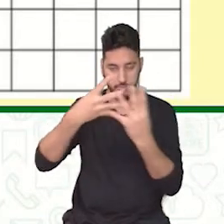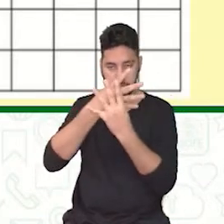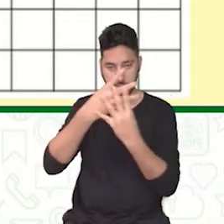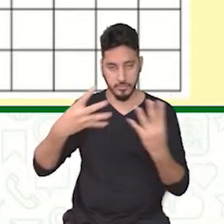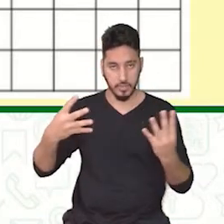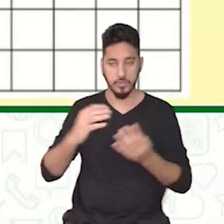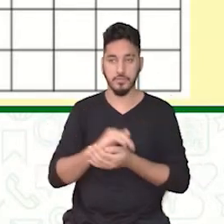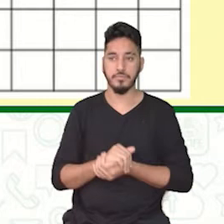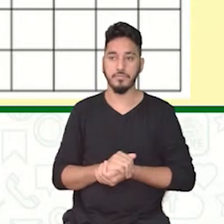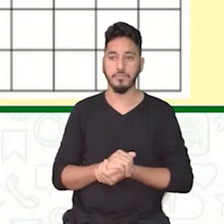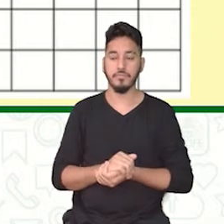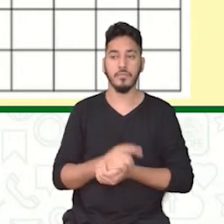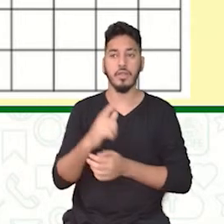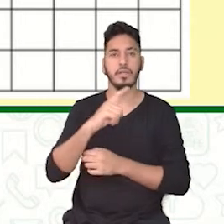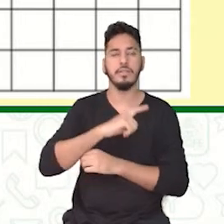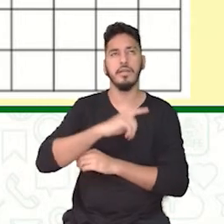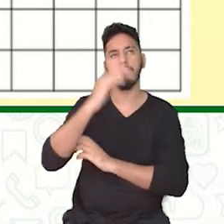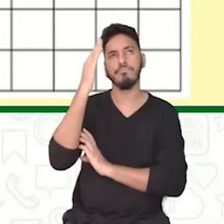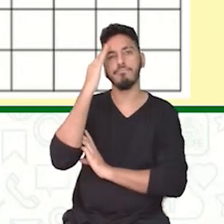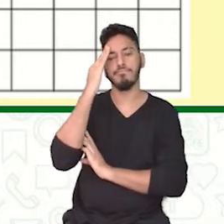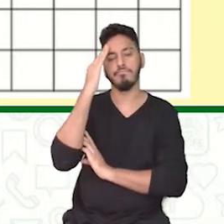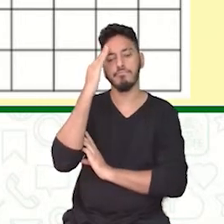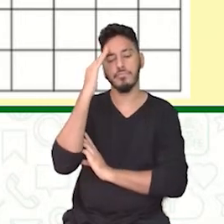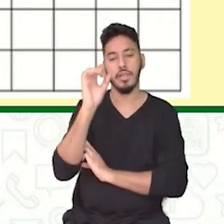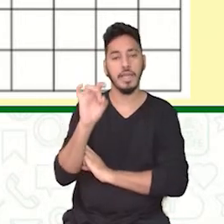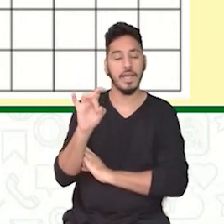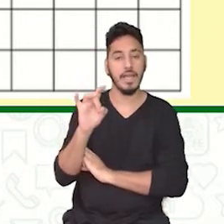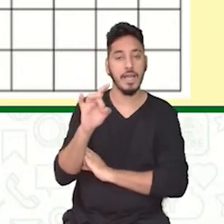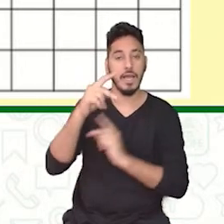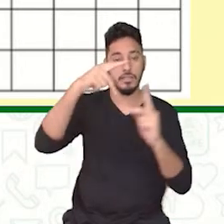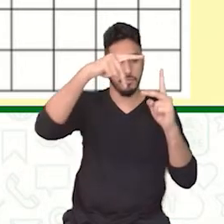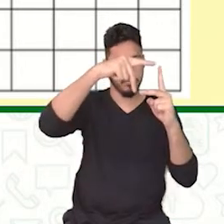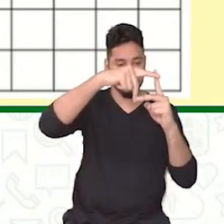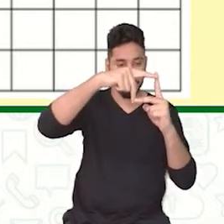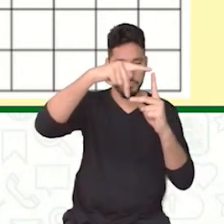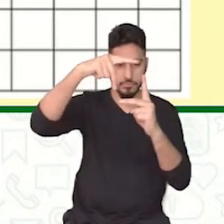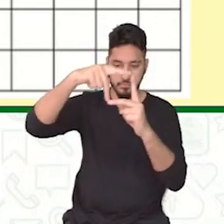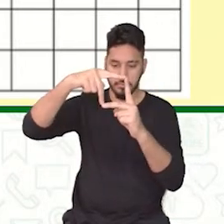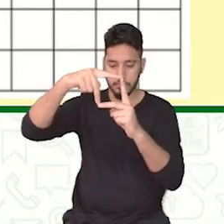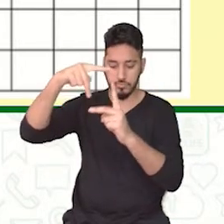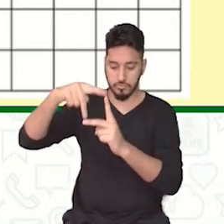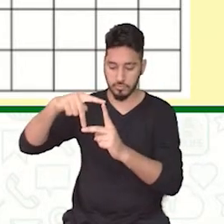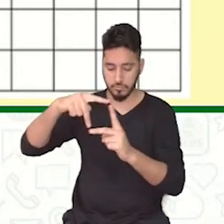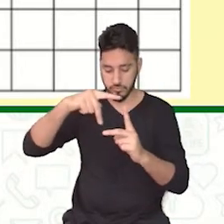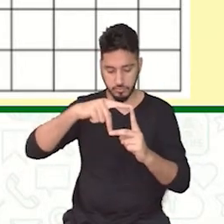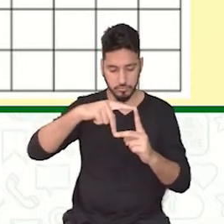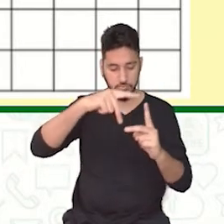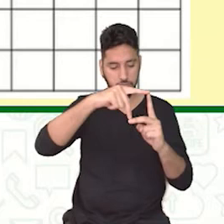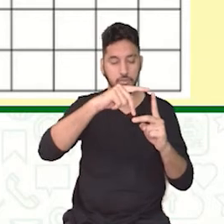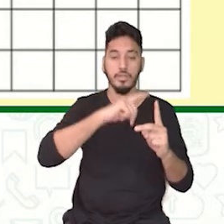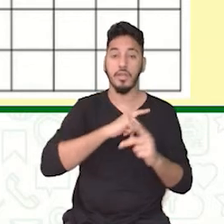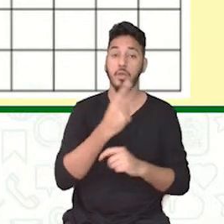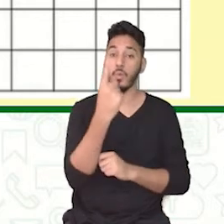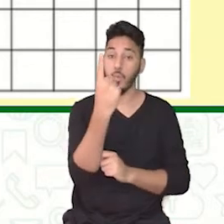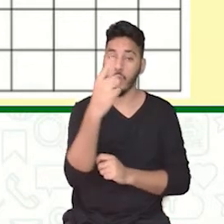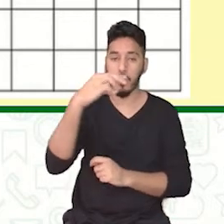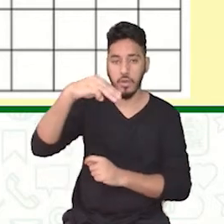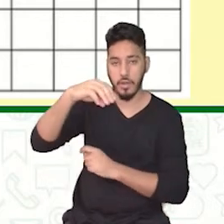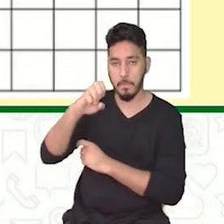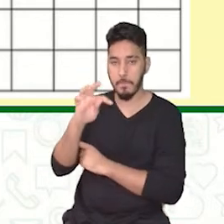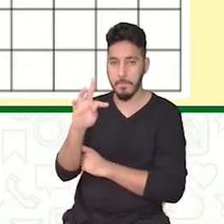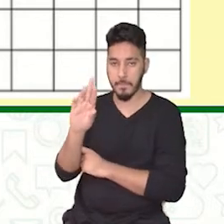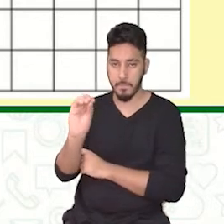gente tem a noção de que cada quadrinho desse, né, da malha, tem 1 metro